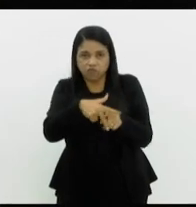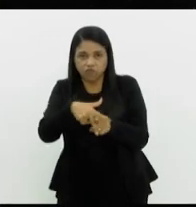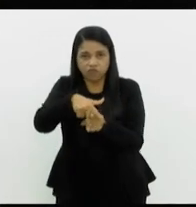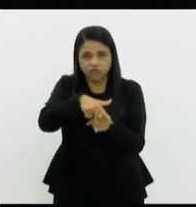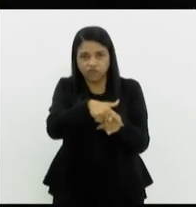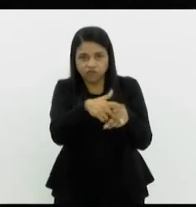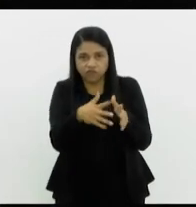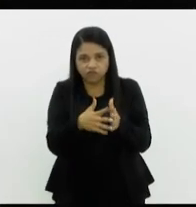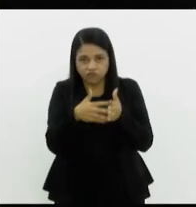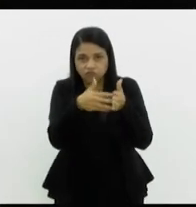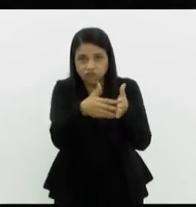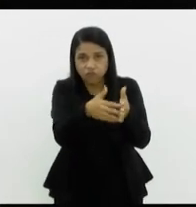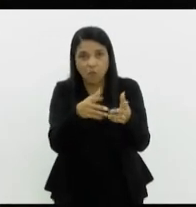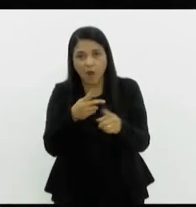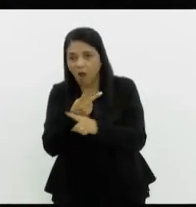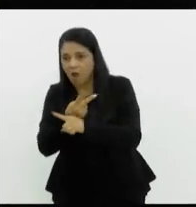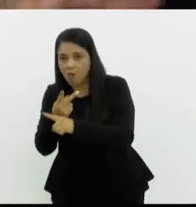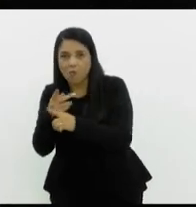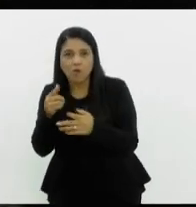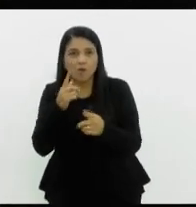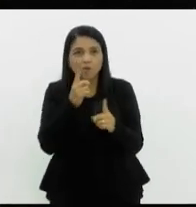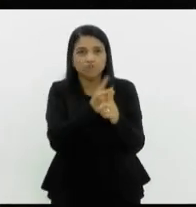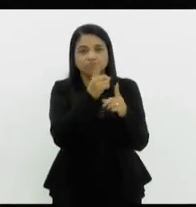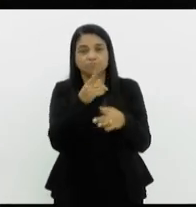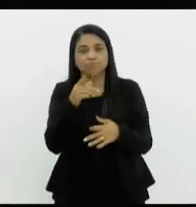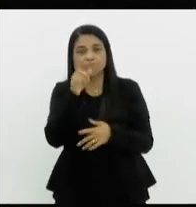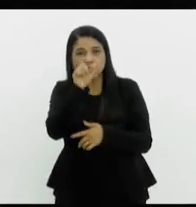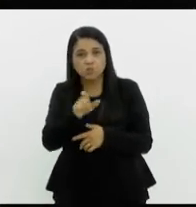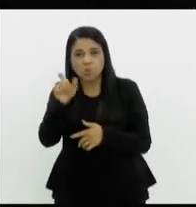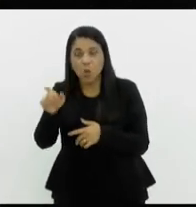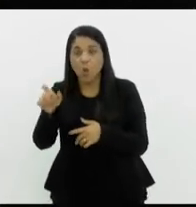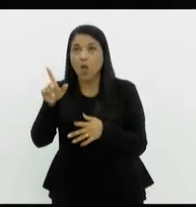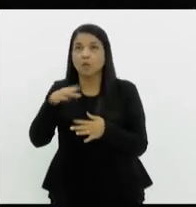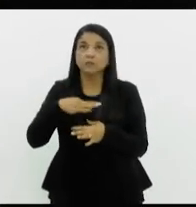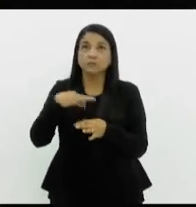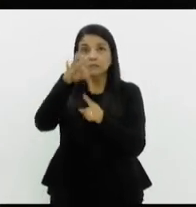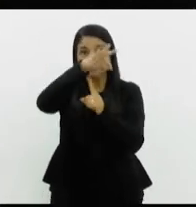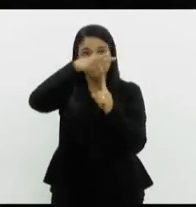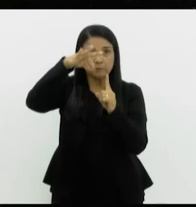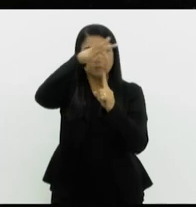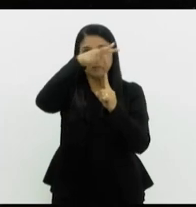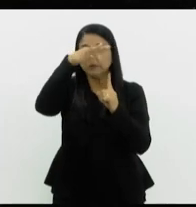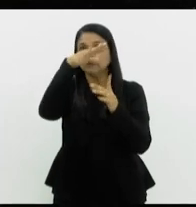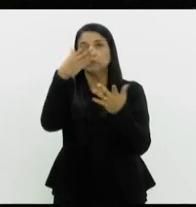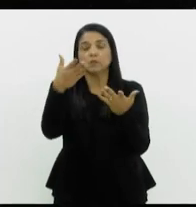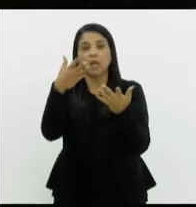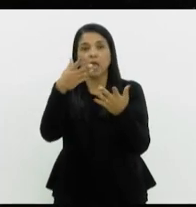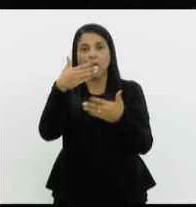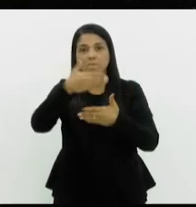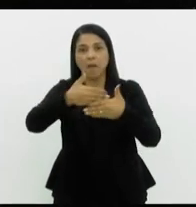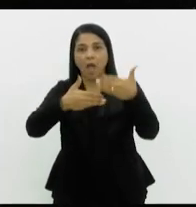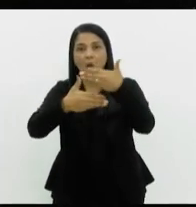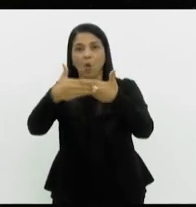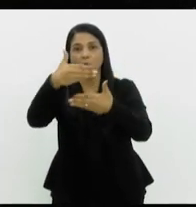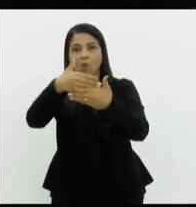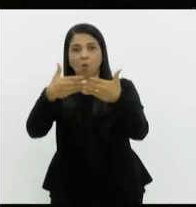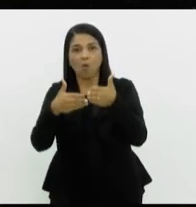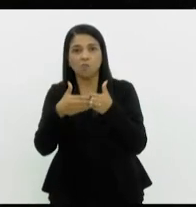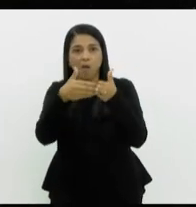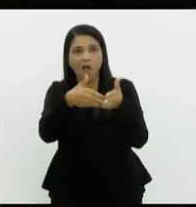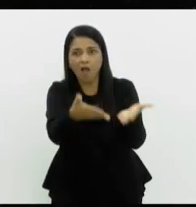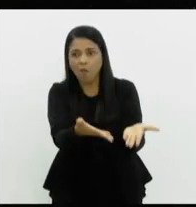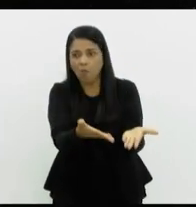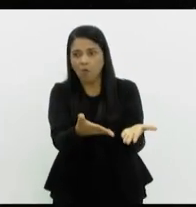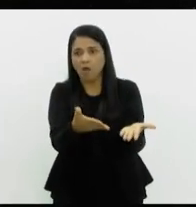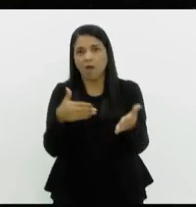achar as pessoas. Fiscalização resolveu brotar do além, o Espírito Santo, e eles começaram a barrar as embarcações. Aí eu vou